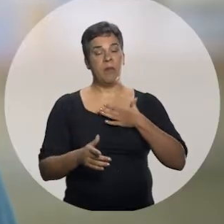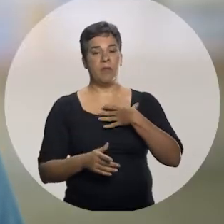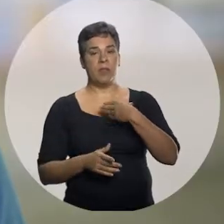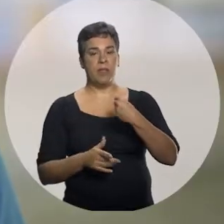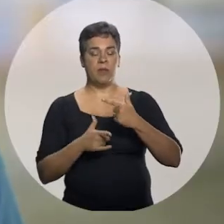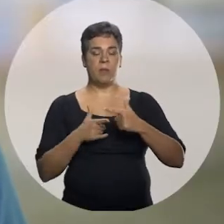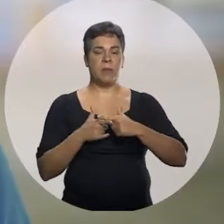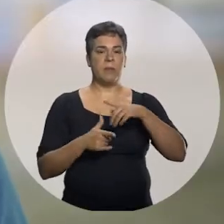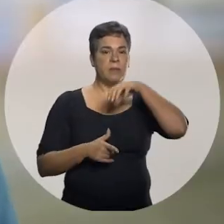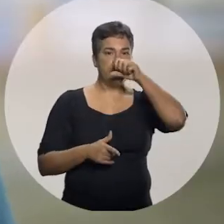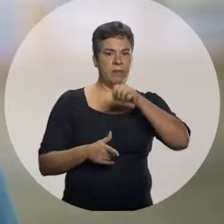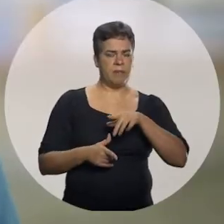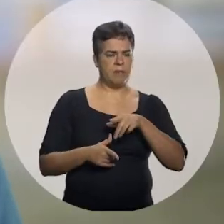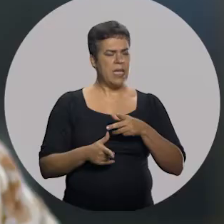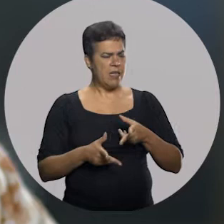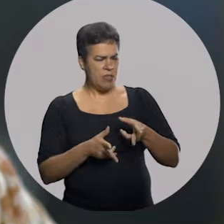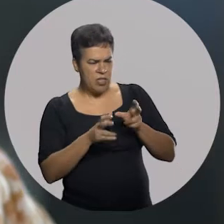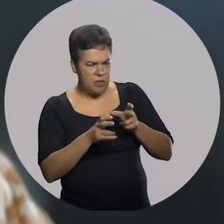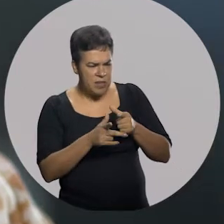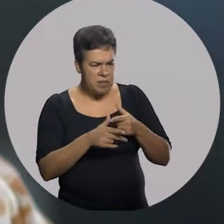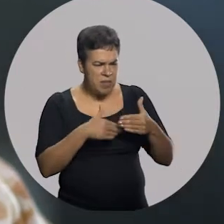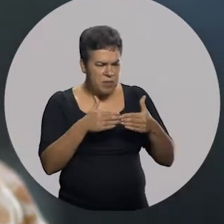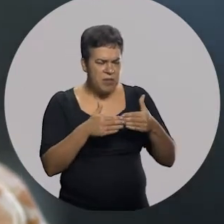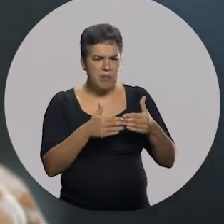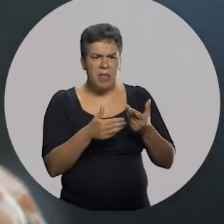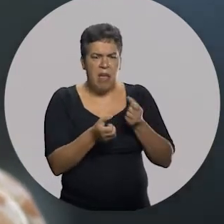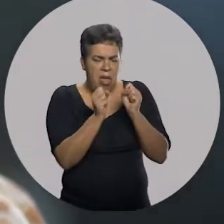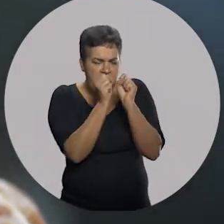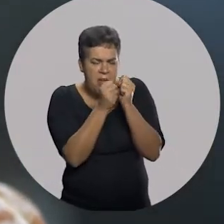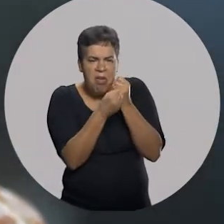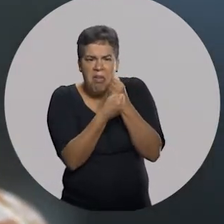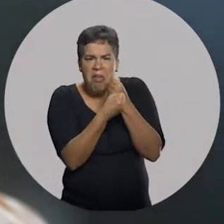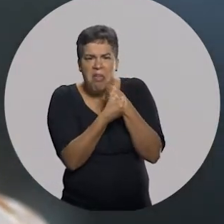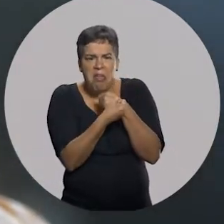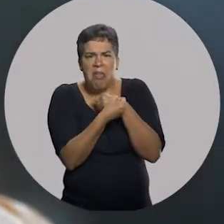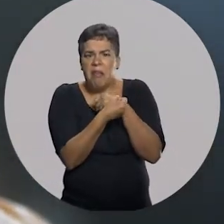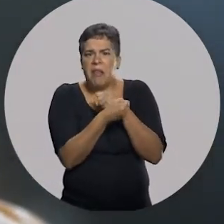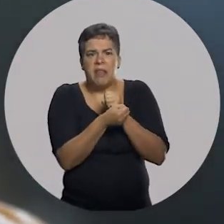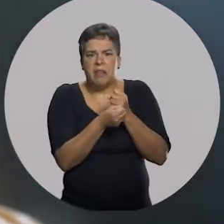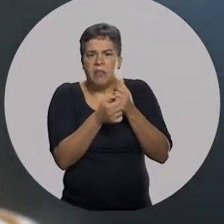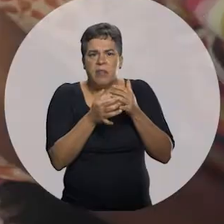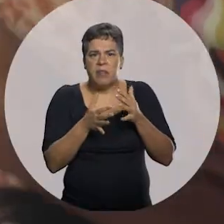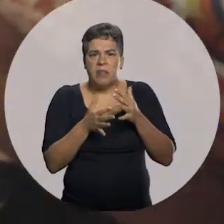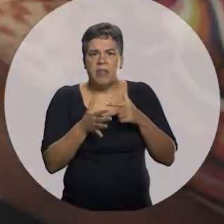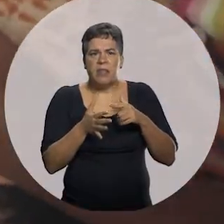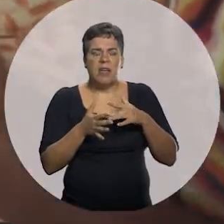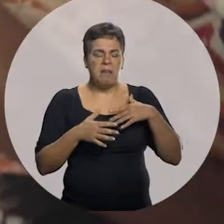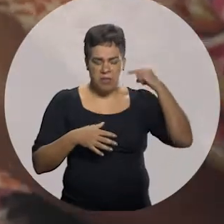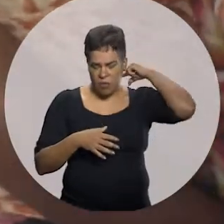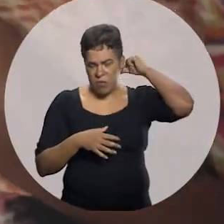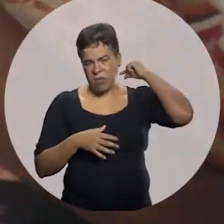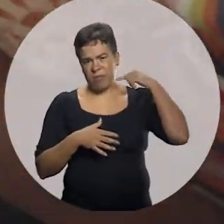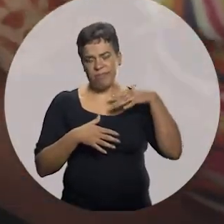um problema respiratório. A gente começou a desconfiar, porque ele não abria a mão. Só era com a mão fechada,